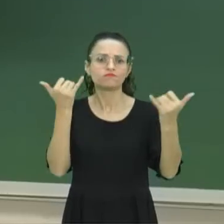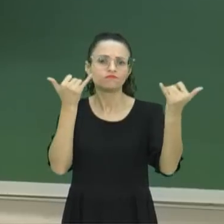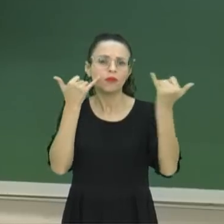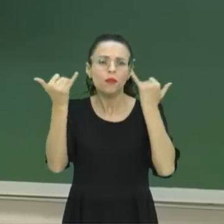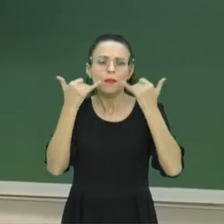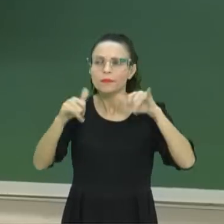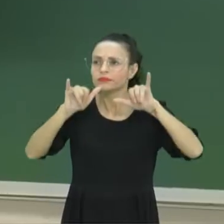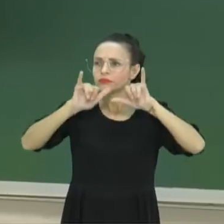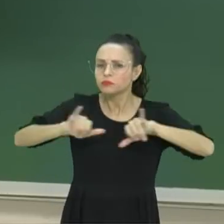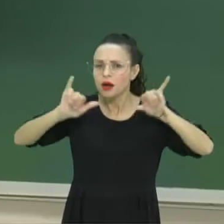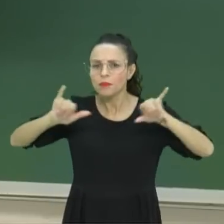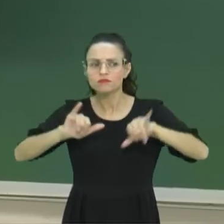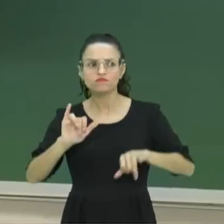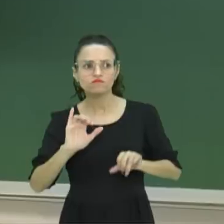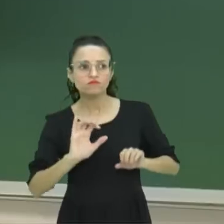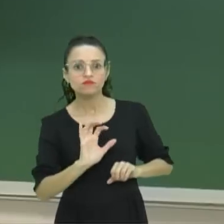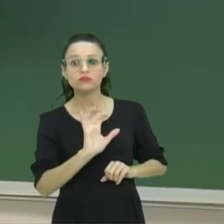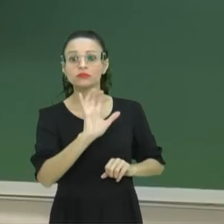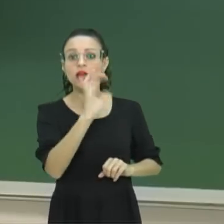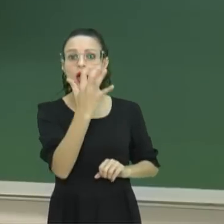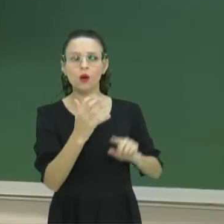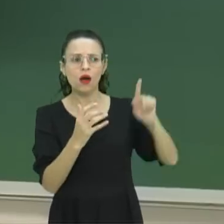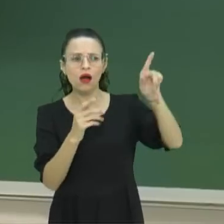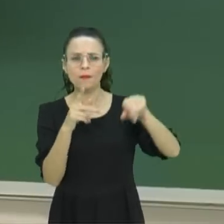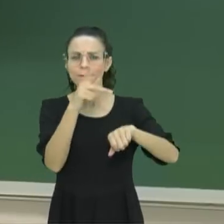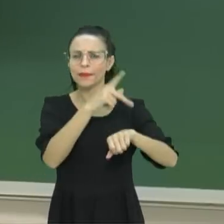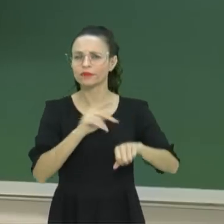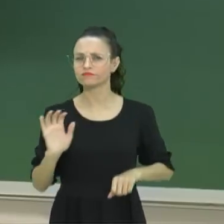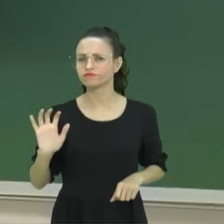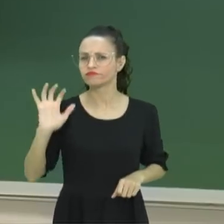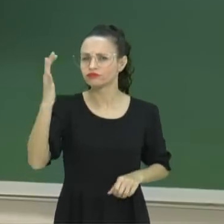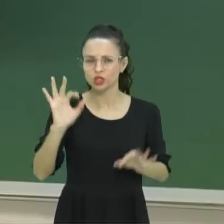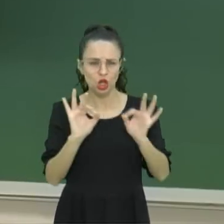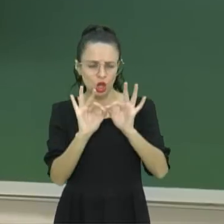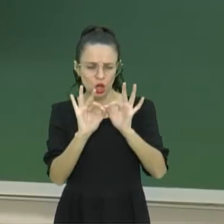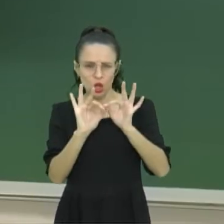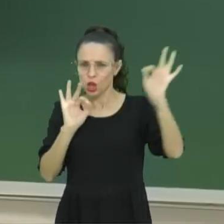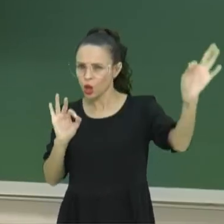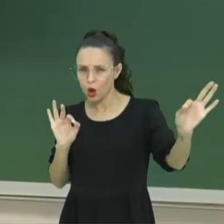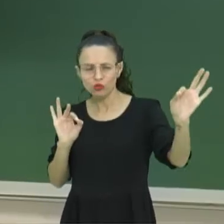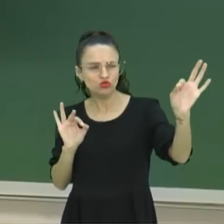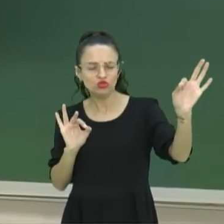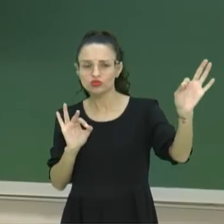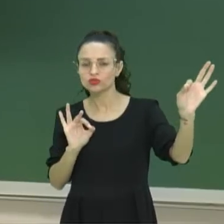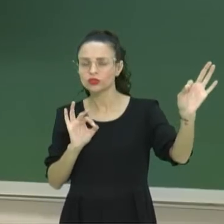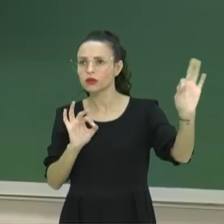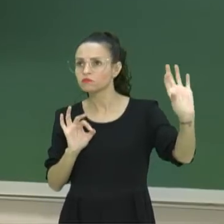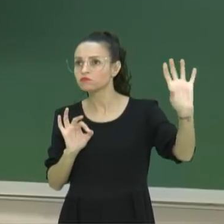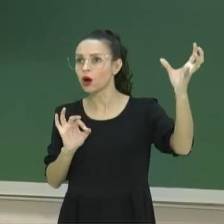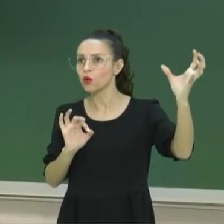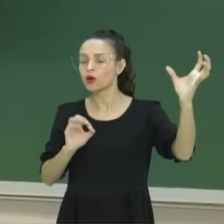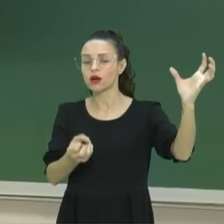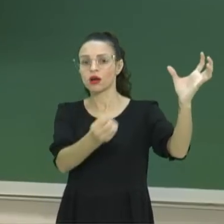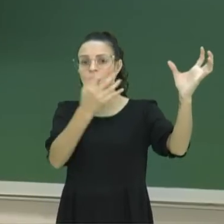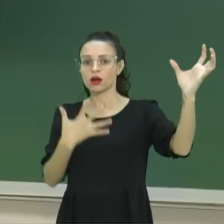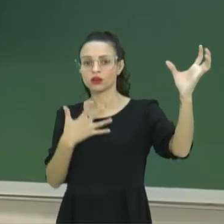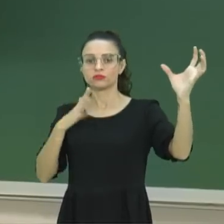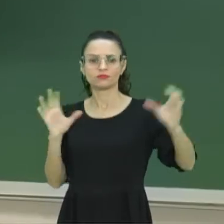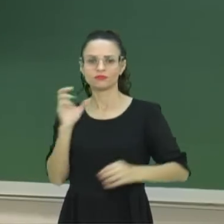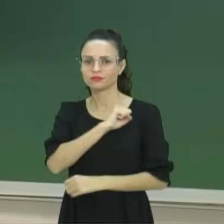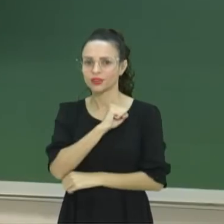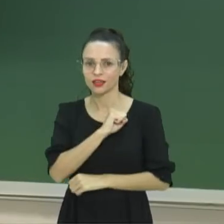que aconteça algo importante num país, mesmo que muito distantes de nós, a gente consegue saber isso com